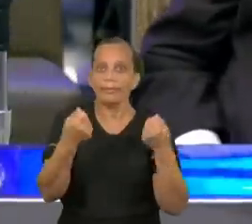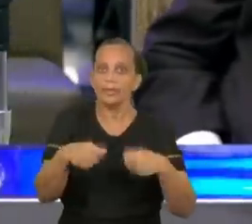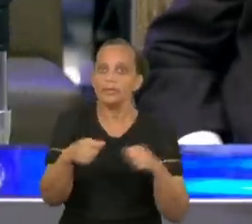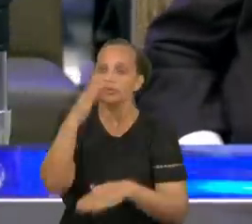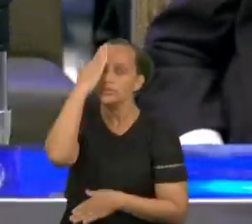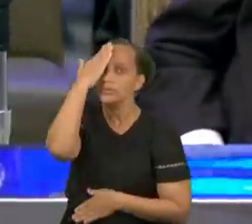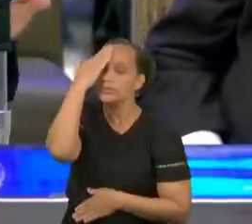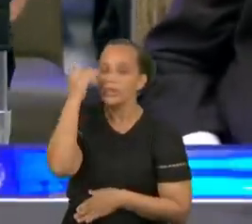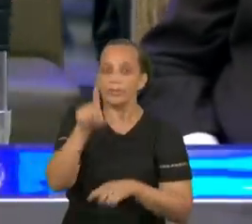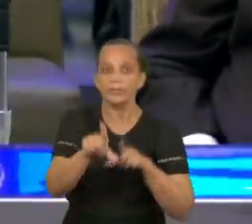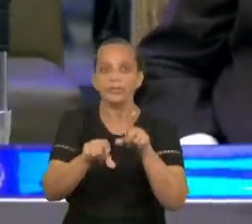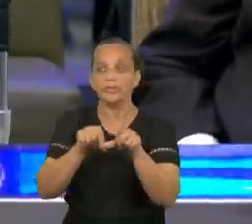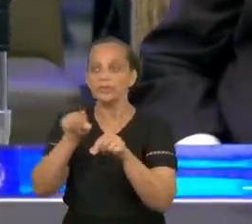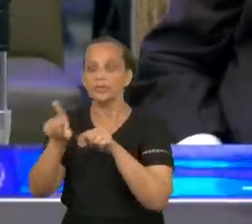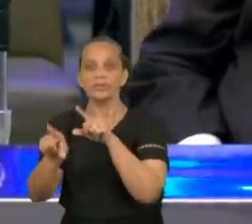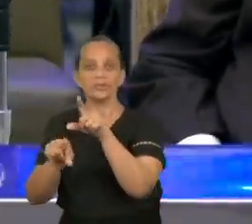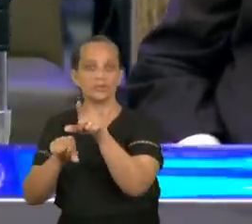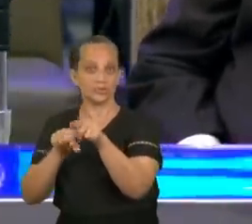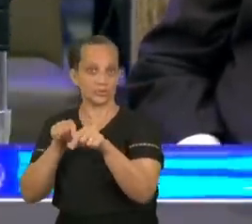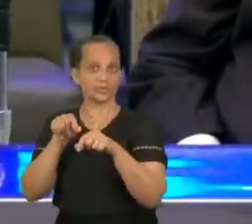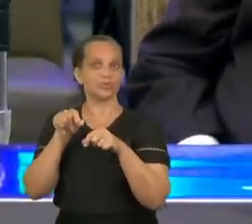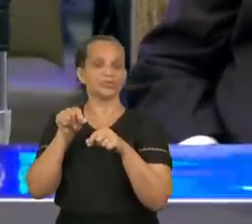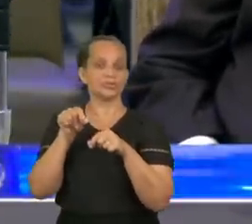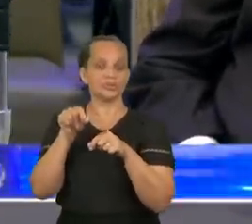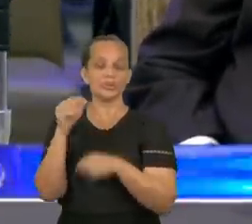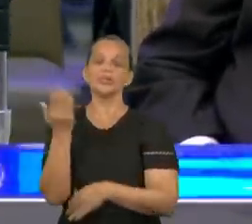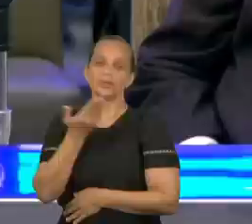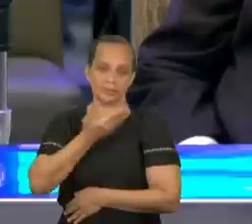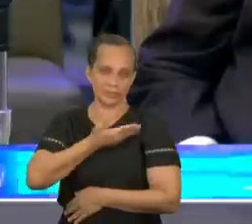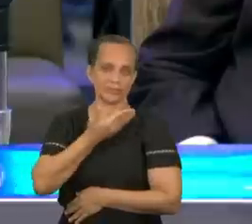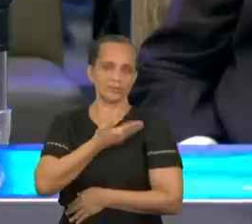nas escolhas de suas amizades